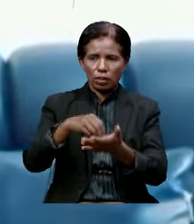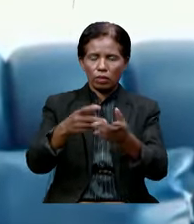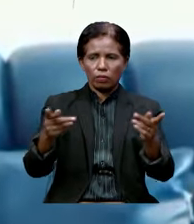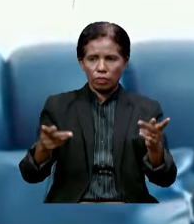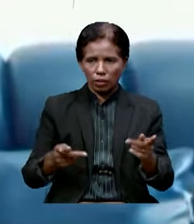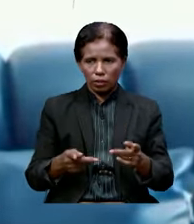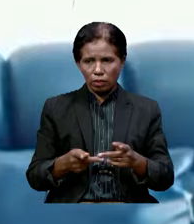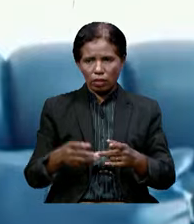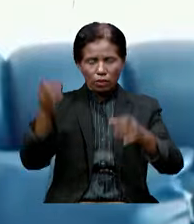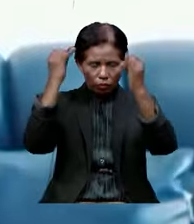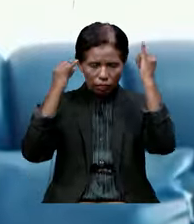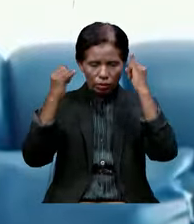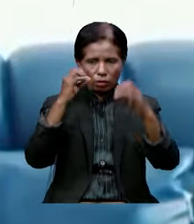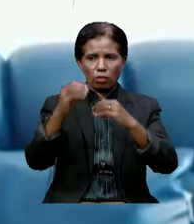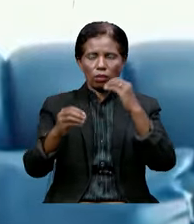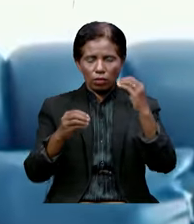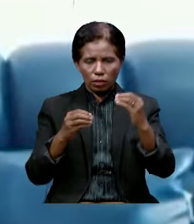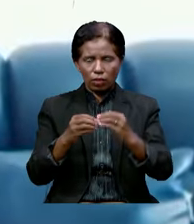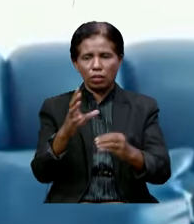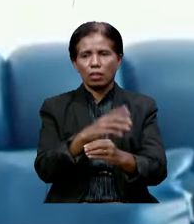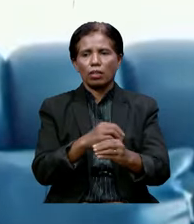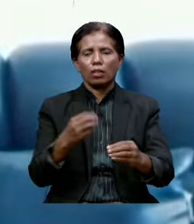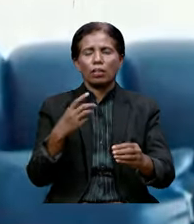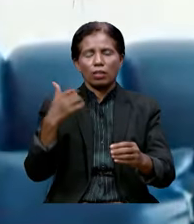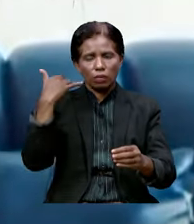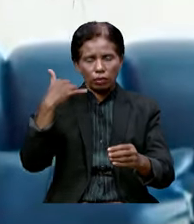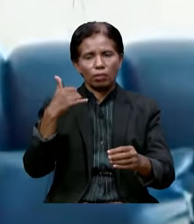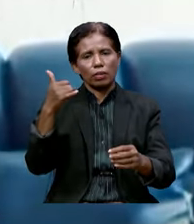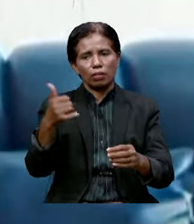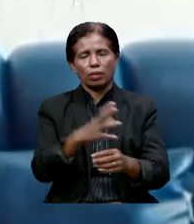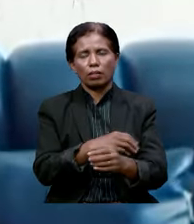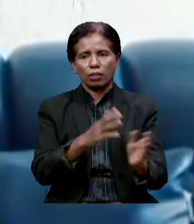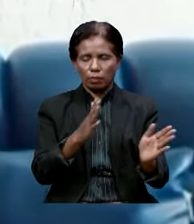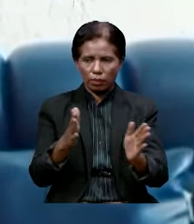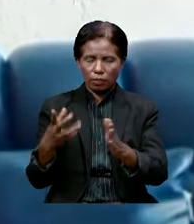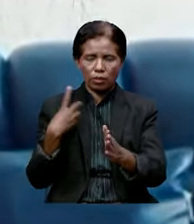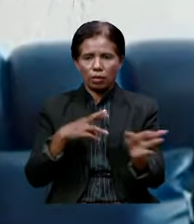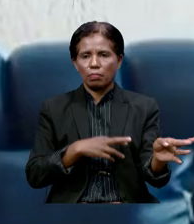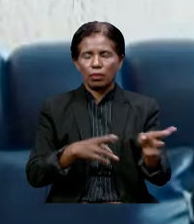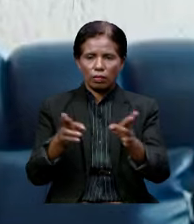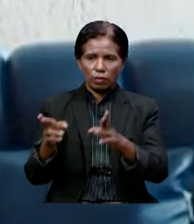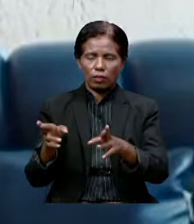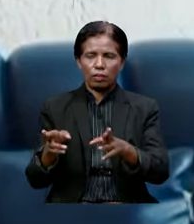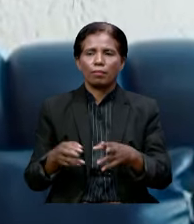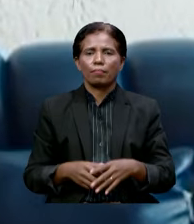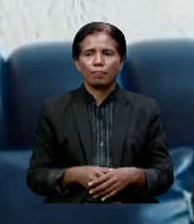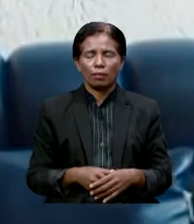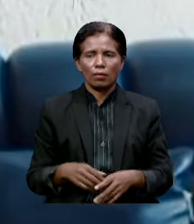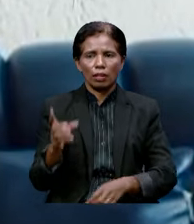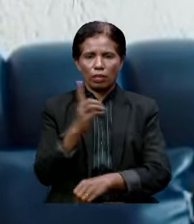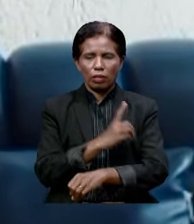concentrado, informação, numa quando, loron 3 de março, anza dele, telefone vai, ele vai, prepara, ita pronto, nia, ditenia, loron